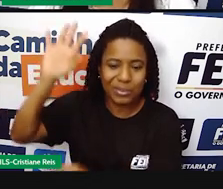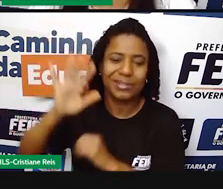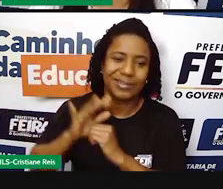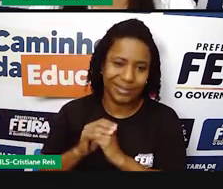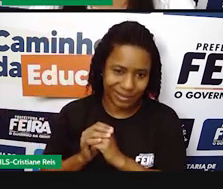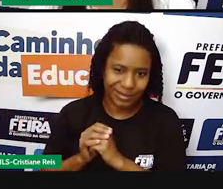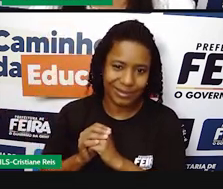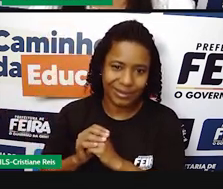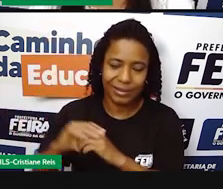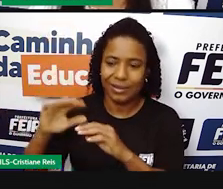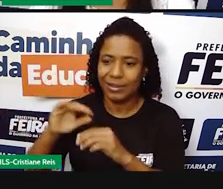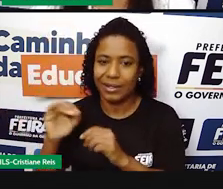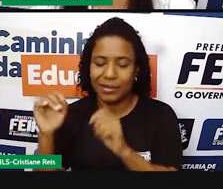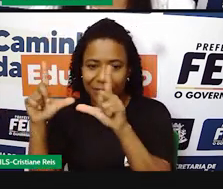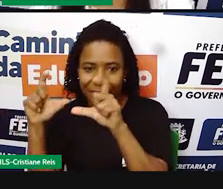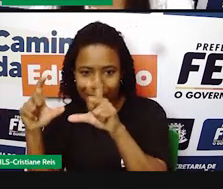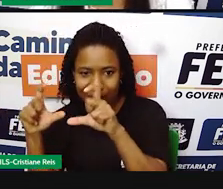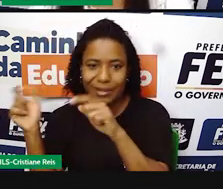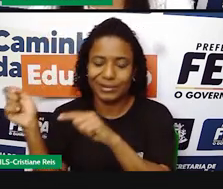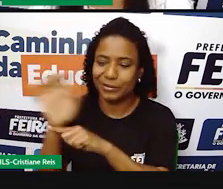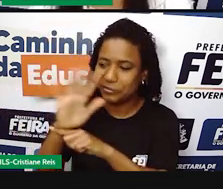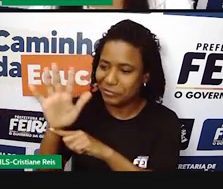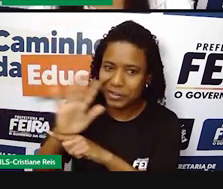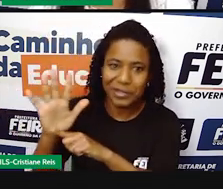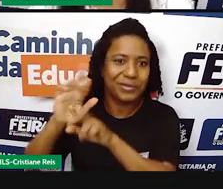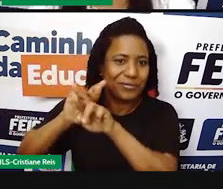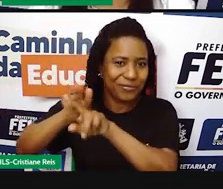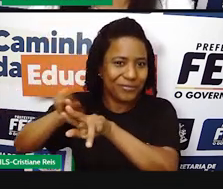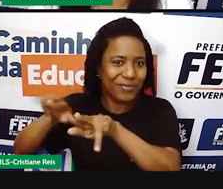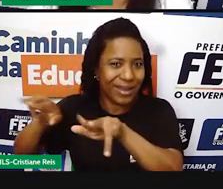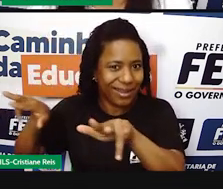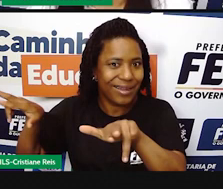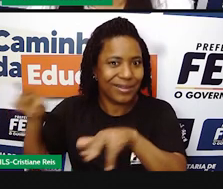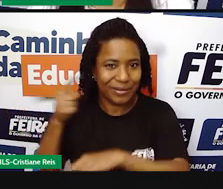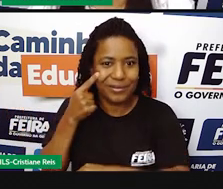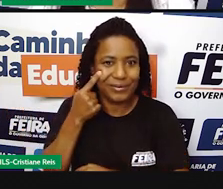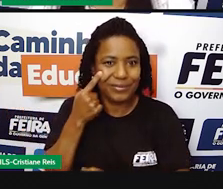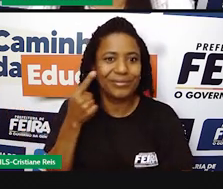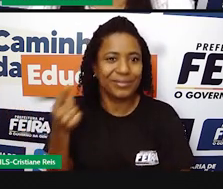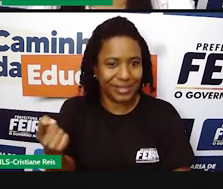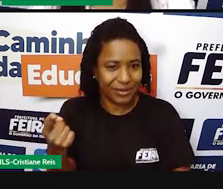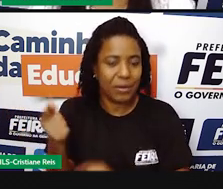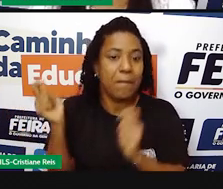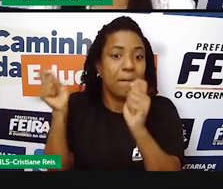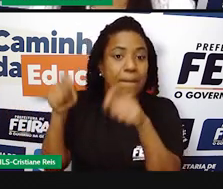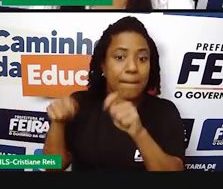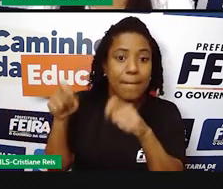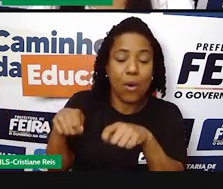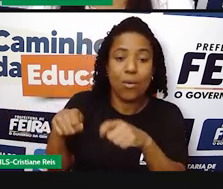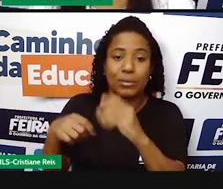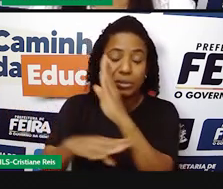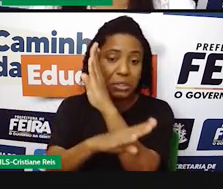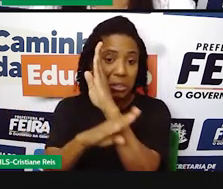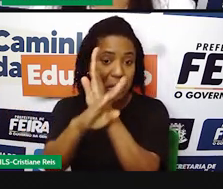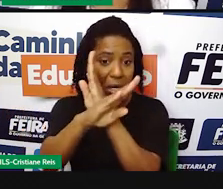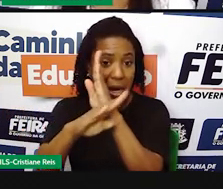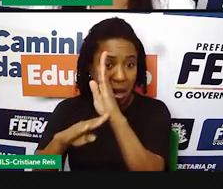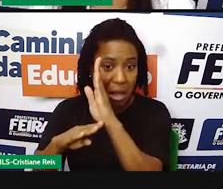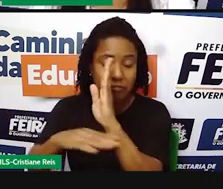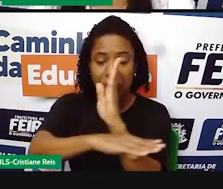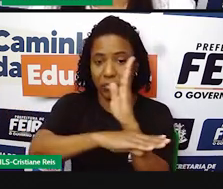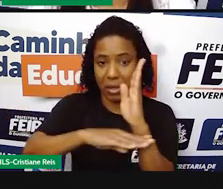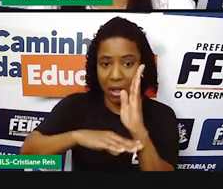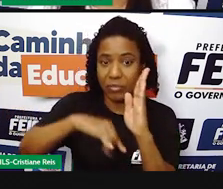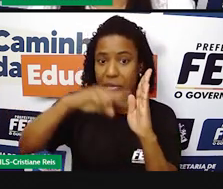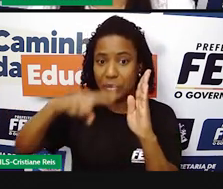para complementar essa informação. A gente vê que na reportagem aparecem vídeos, podem aparecer gráficos, né,